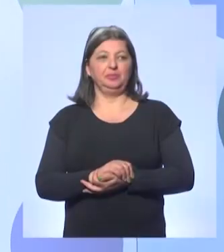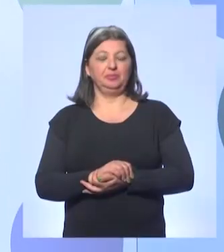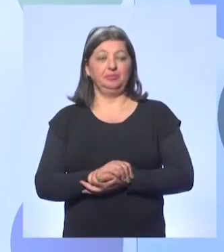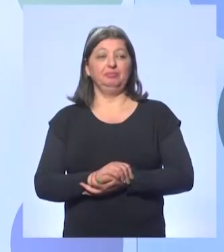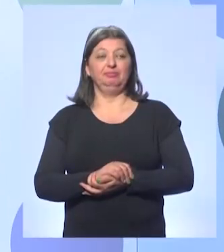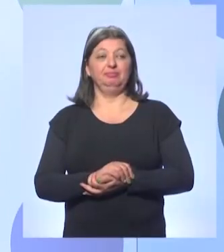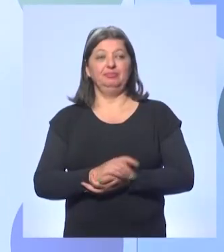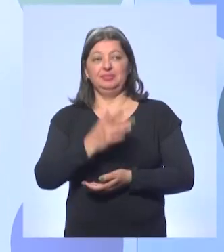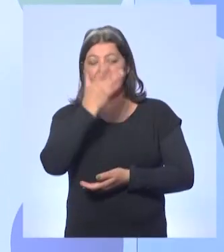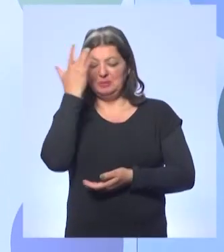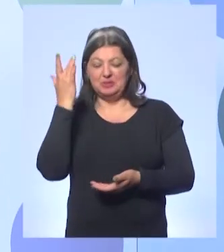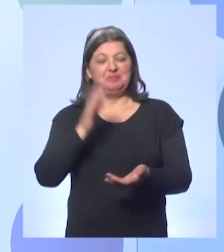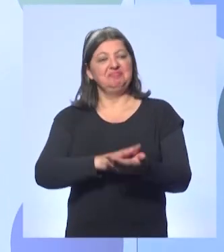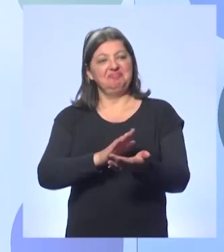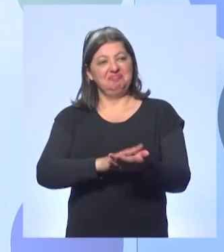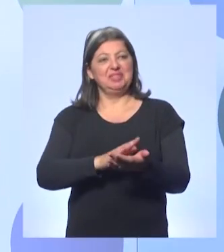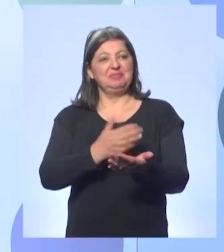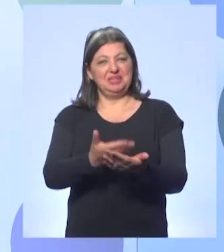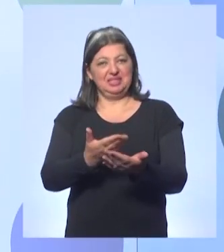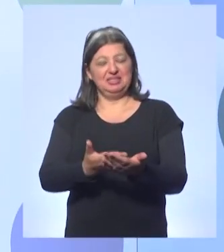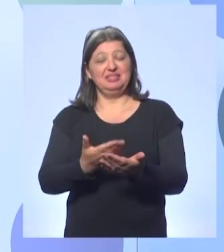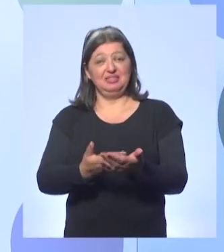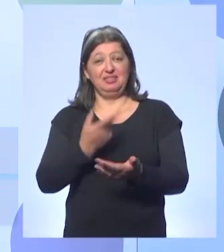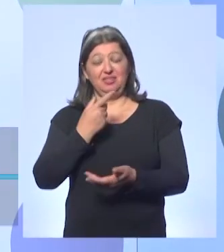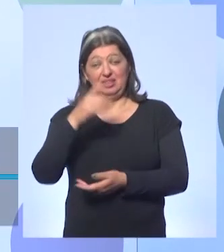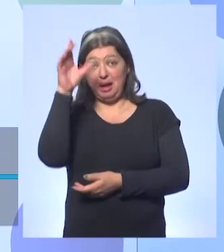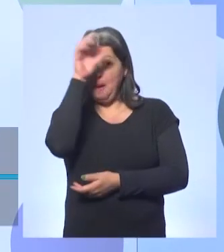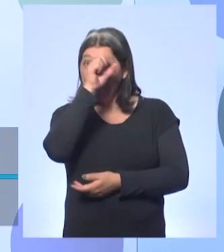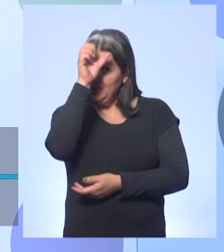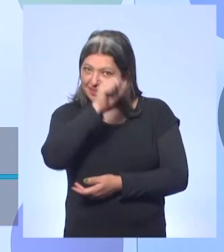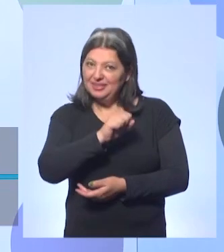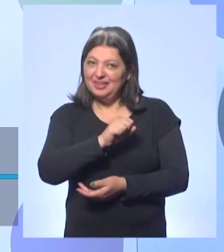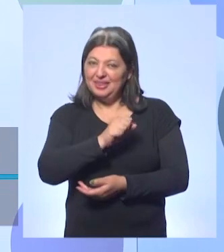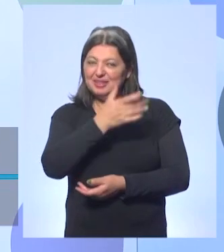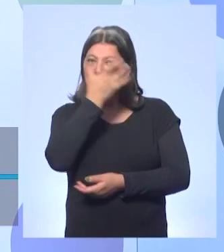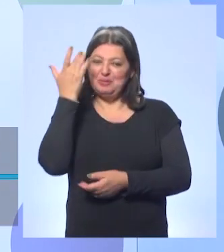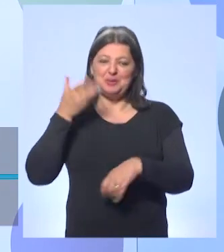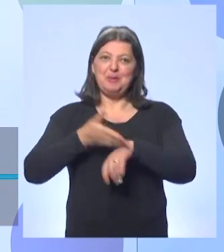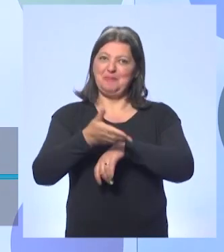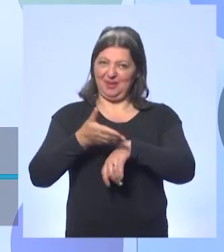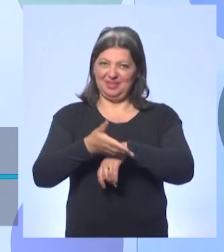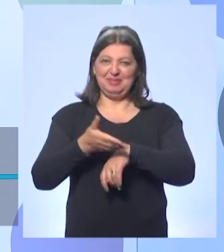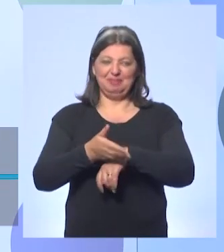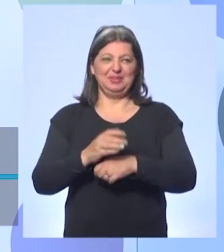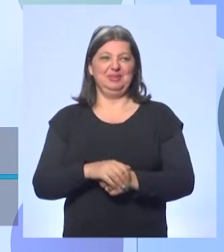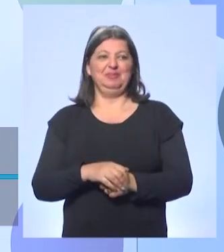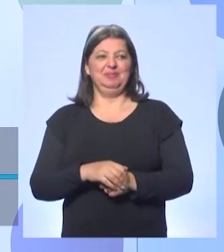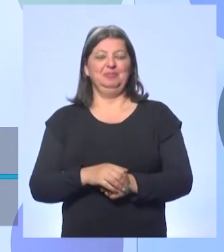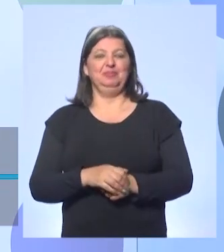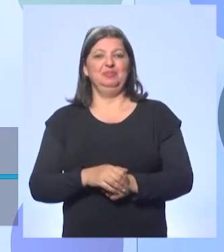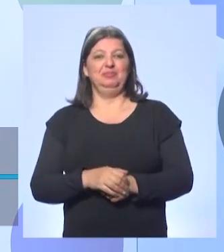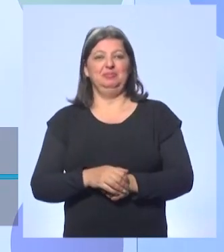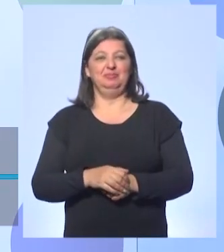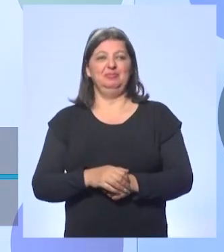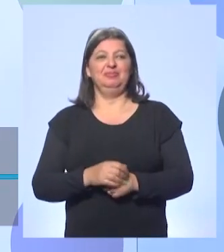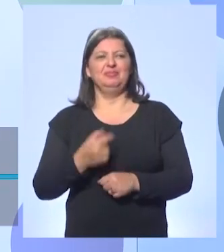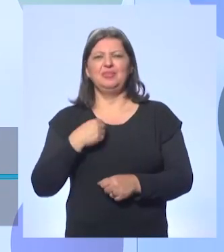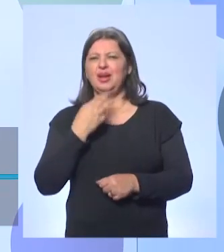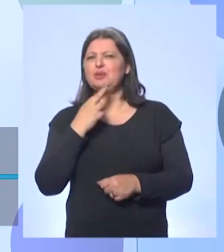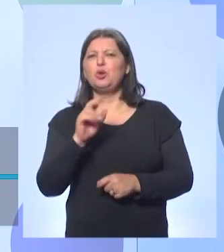Pessoal dando parabéns pela aula, a professora está aprendendo bastante aqui, pessoal participando, eu estou falando aqui esperando a resposta, apareceu,